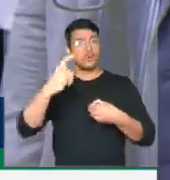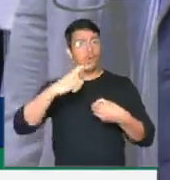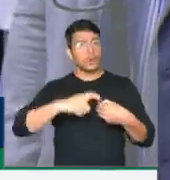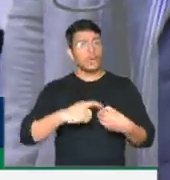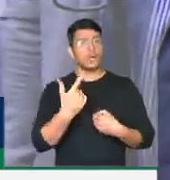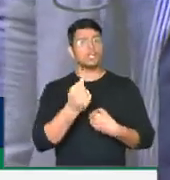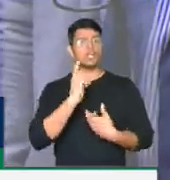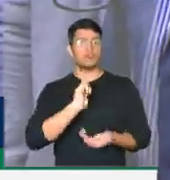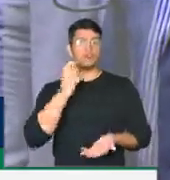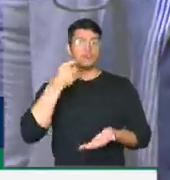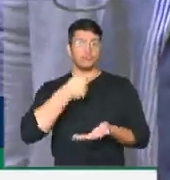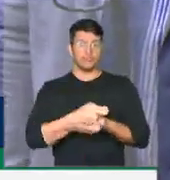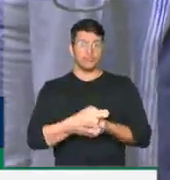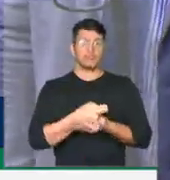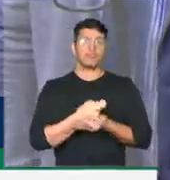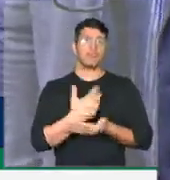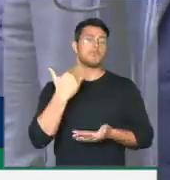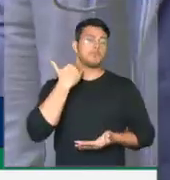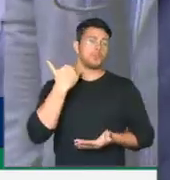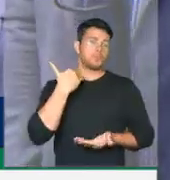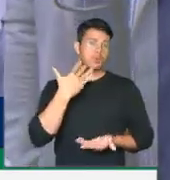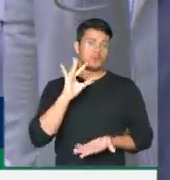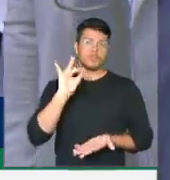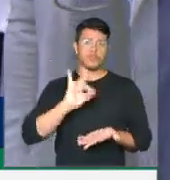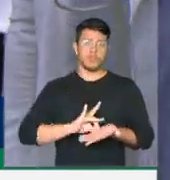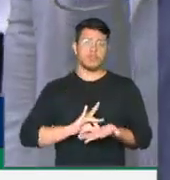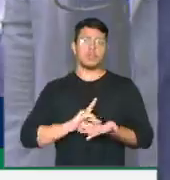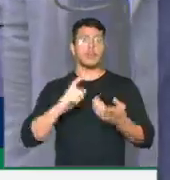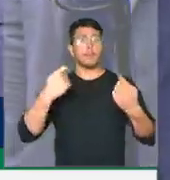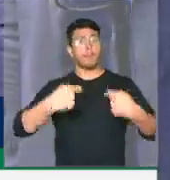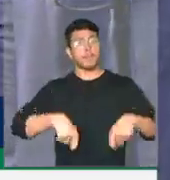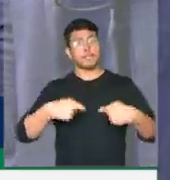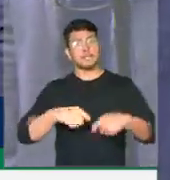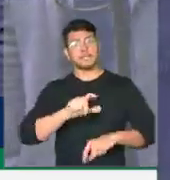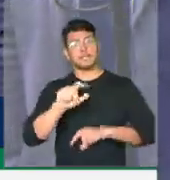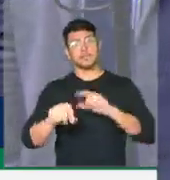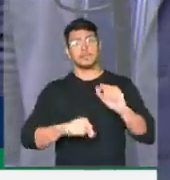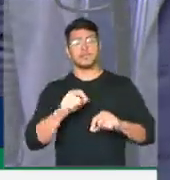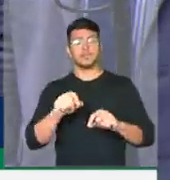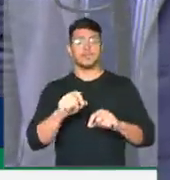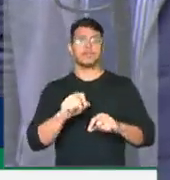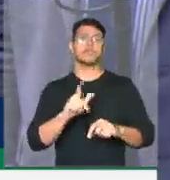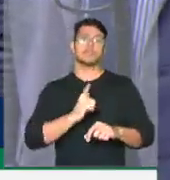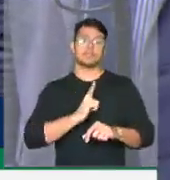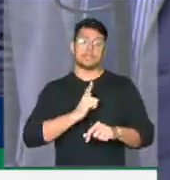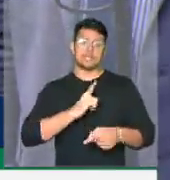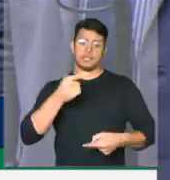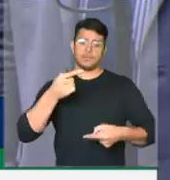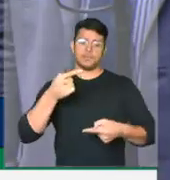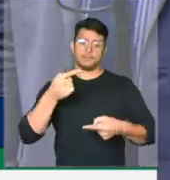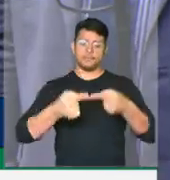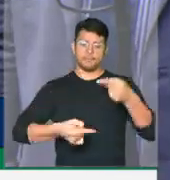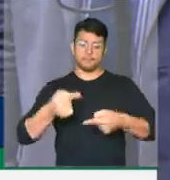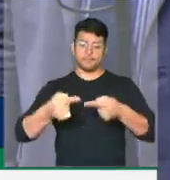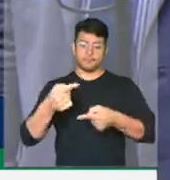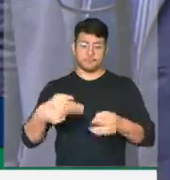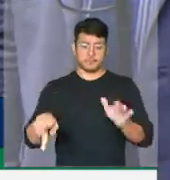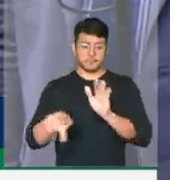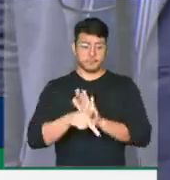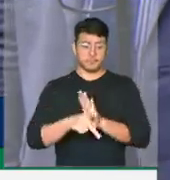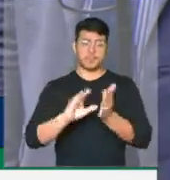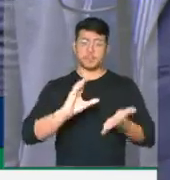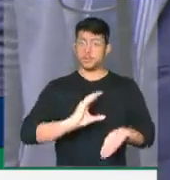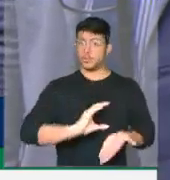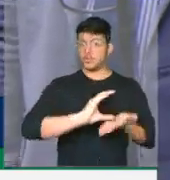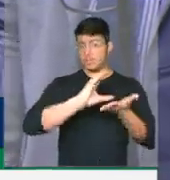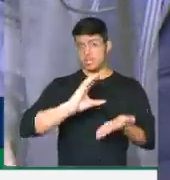instituições operadoras para os bancos oficiais deve ser feita sob a deliberação dos conselhos